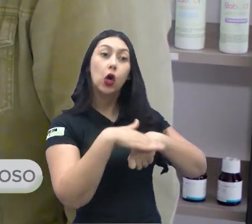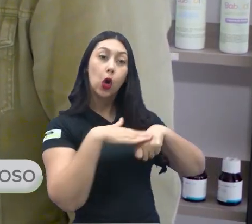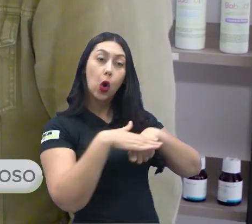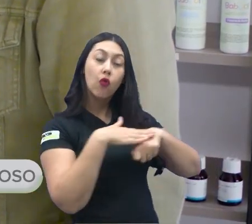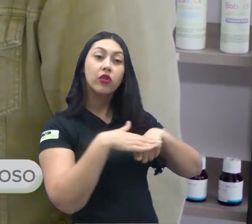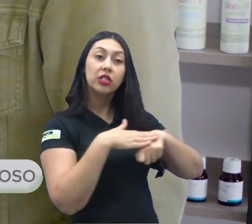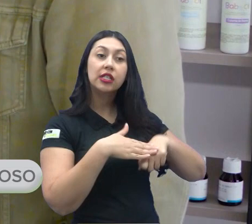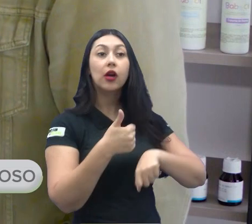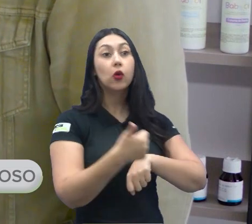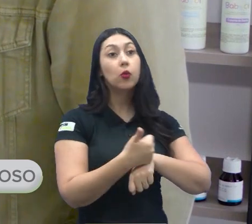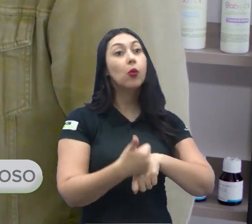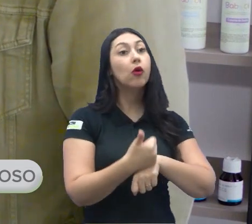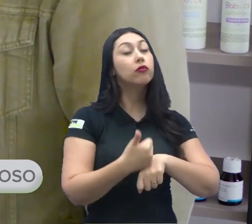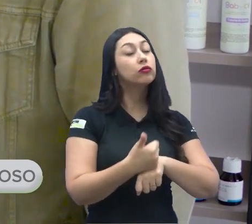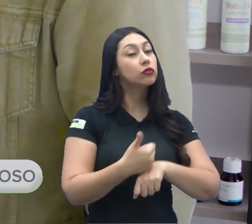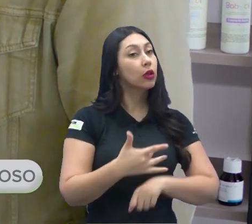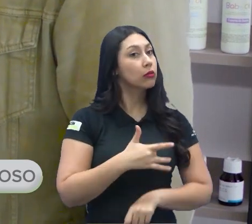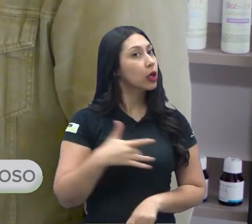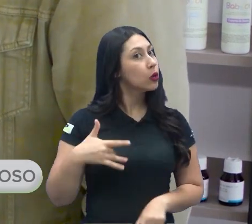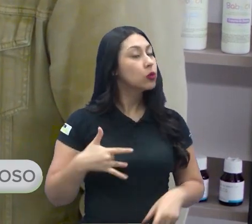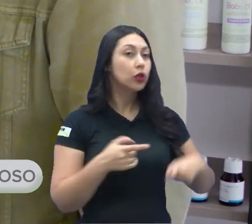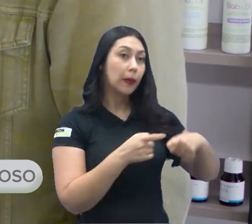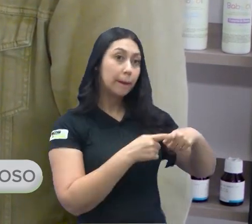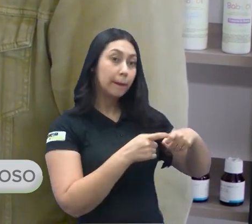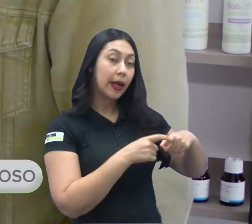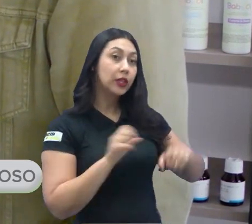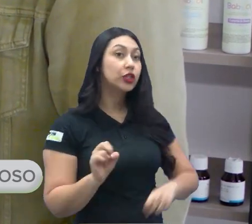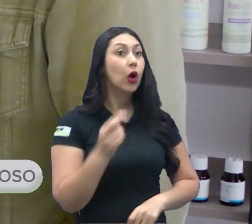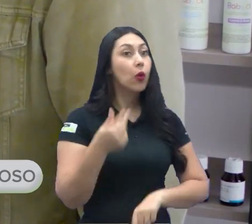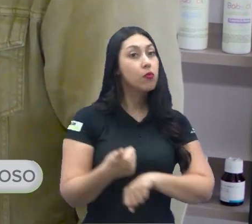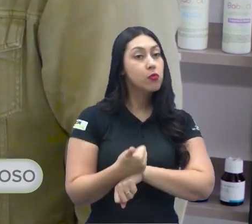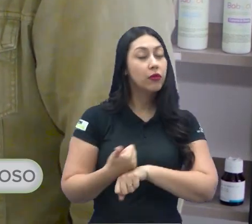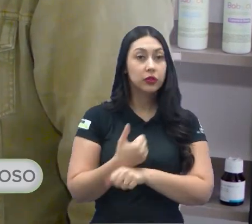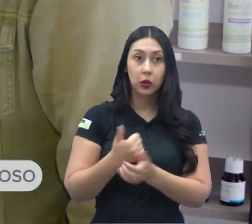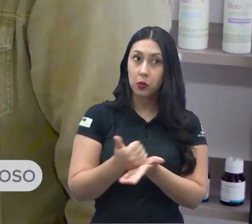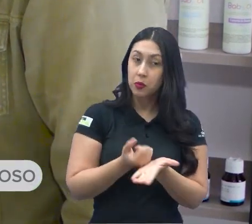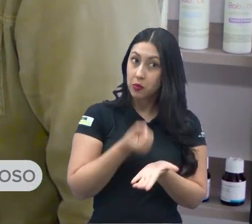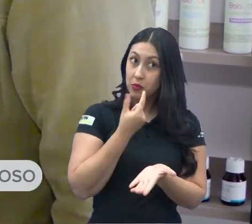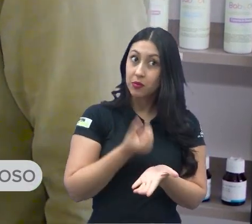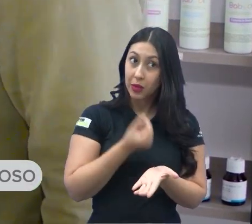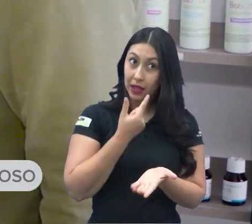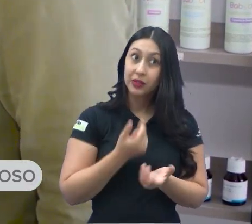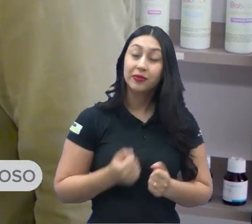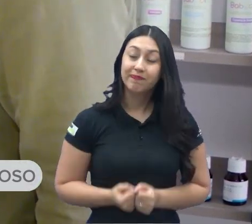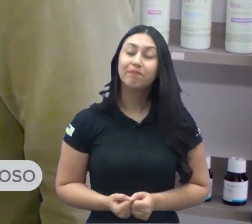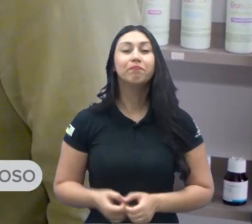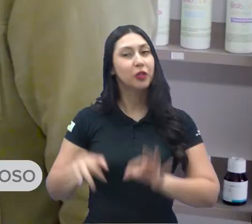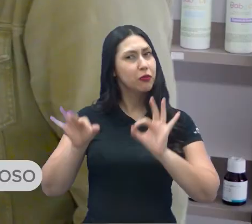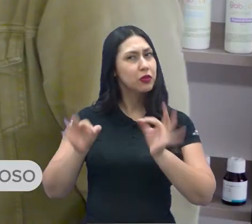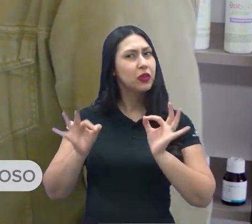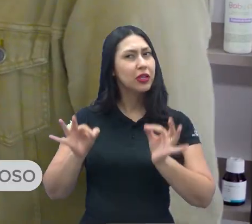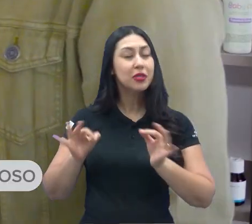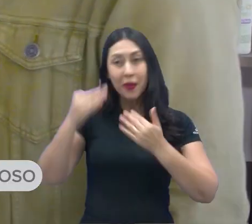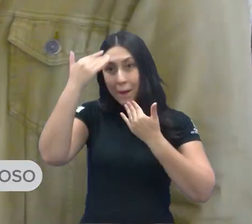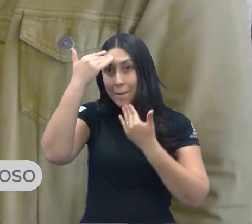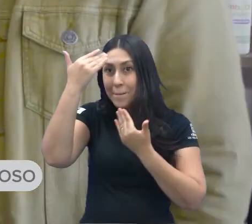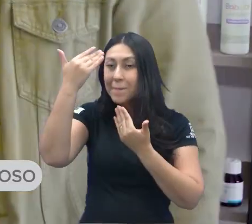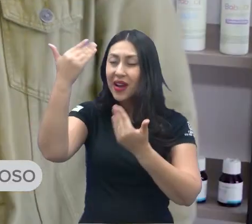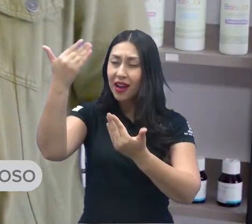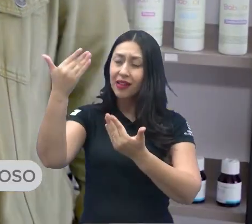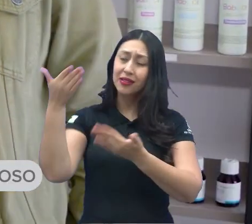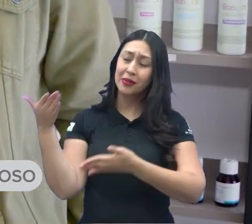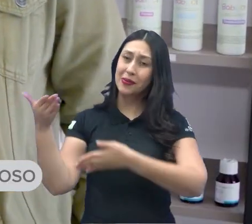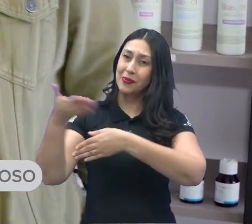sua confiança, seja o seu médico, seja o farmacêutico da farmácia que você conhece. Com certeza. Bruna, obrigado pela sua participação aqui no De Bem com